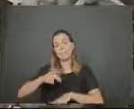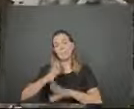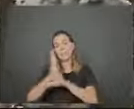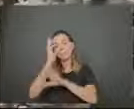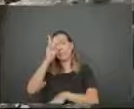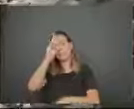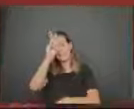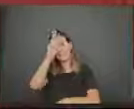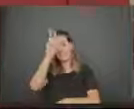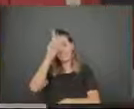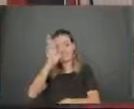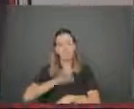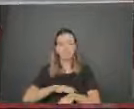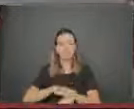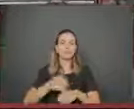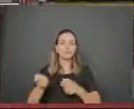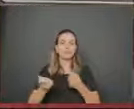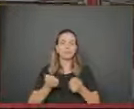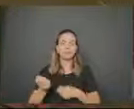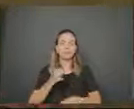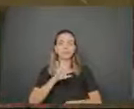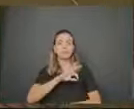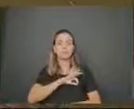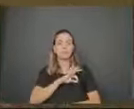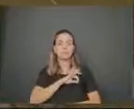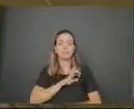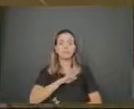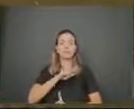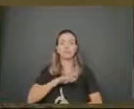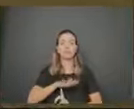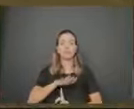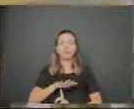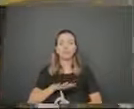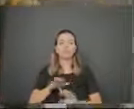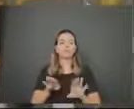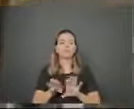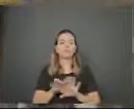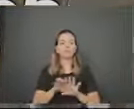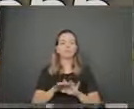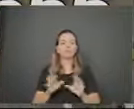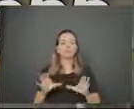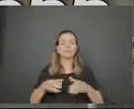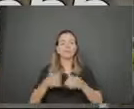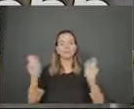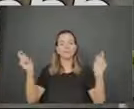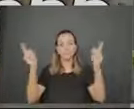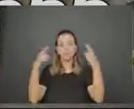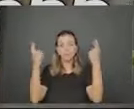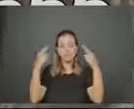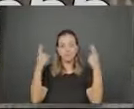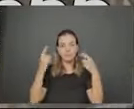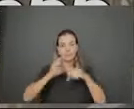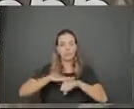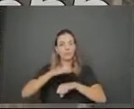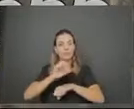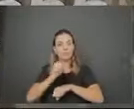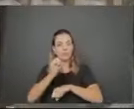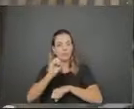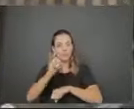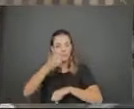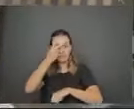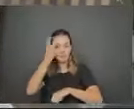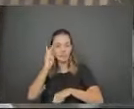A Polícia Militar do Paraná, por meio do Corpo de Bombeiros, socorreu mais de 80 mil pessoas em situação